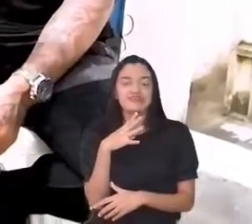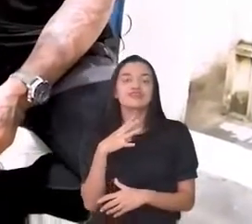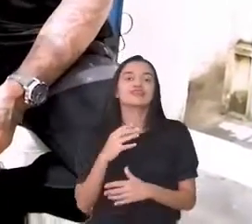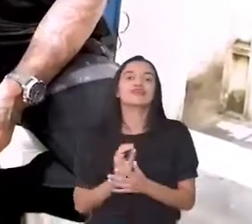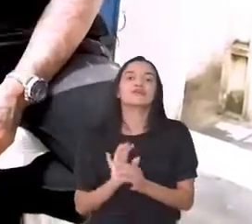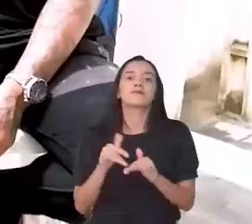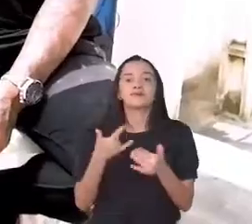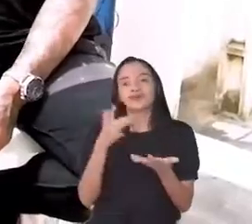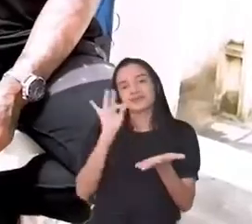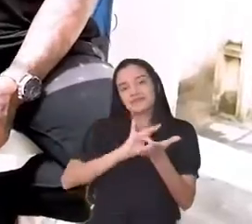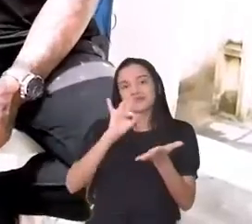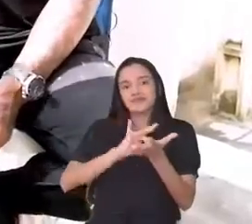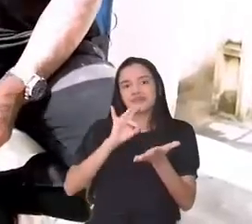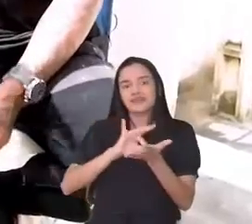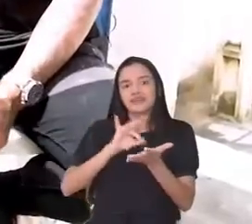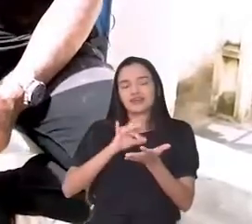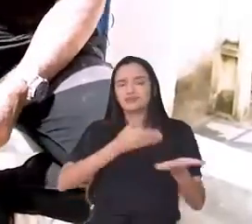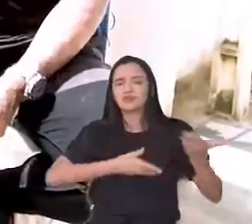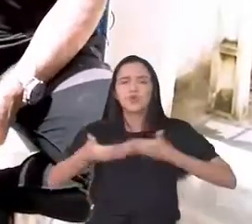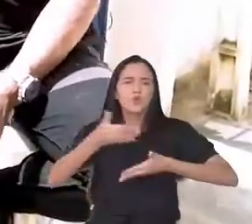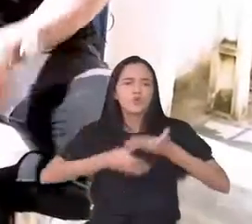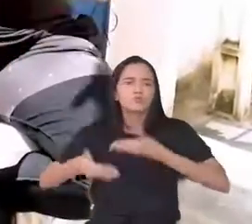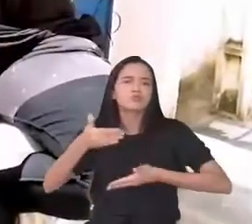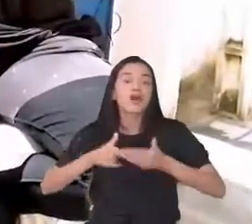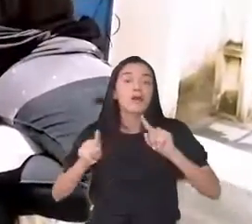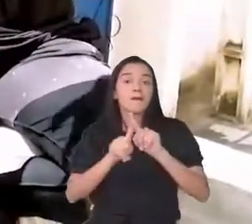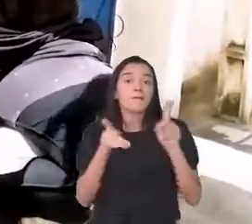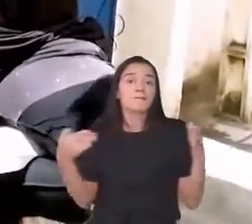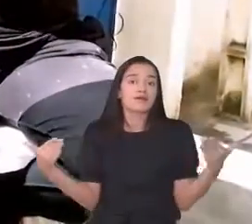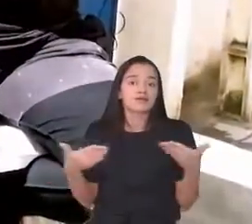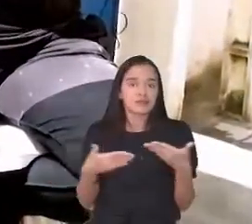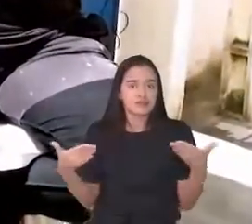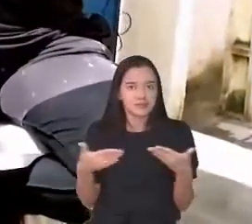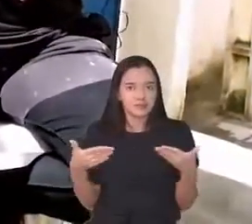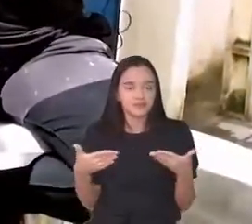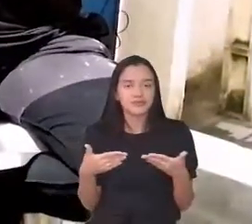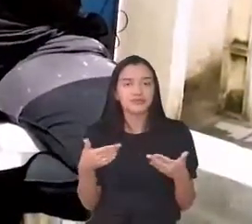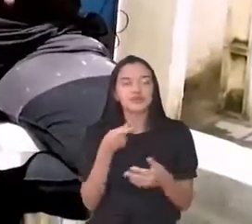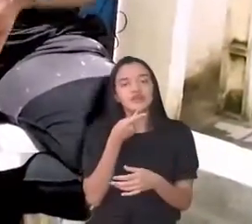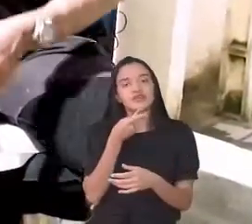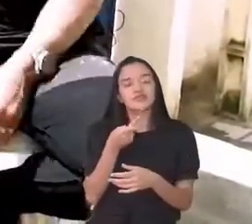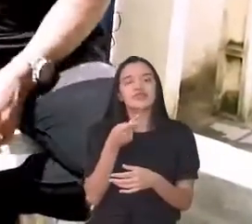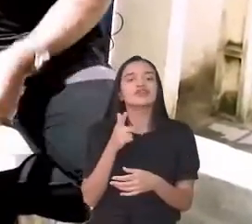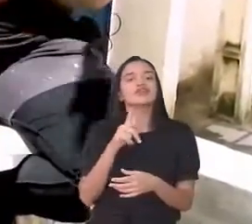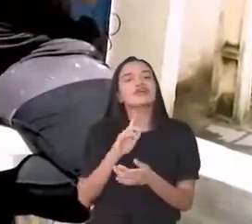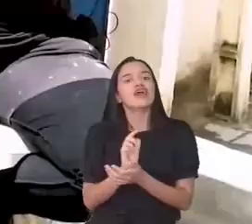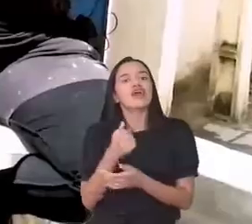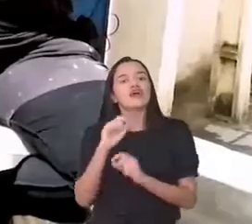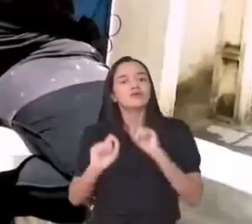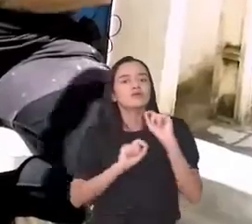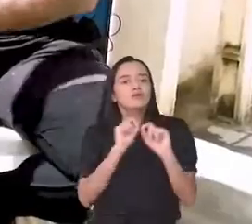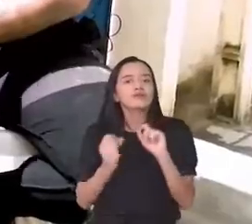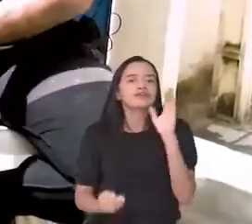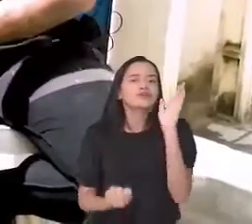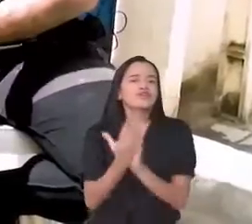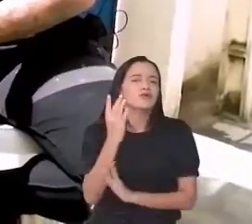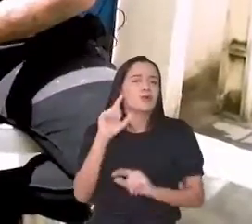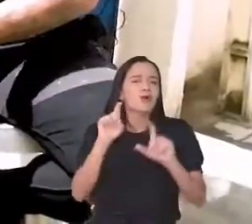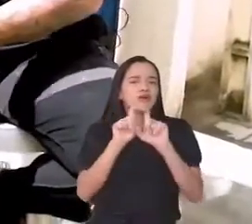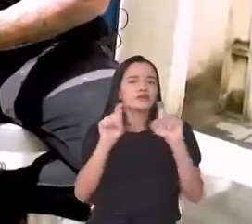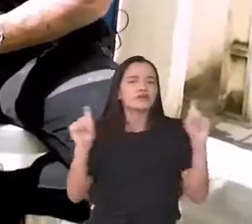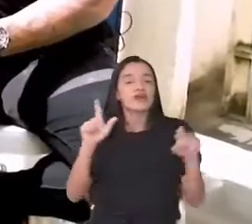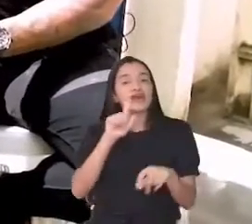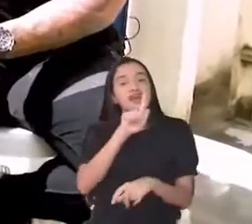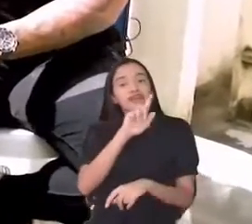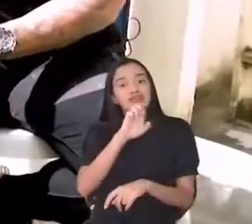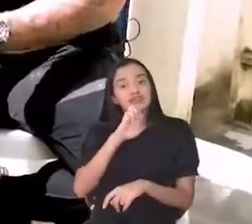repente a garotada nem associou, mas agora, falando, né, o Profeta Gentileza, ele que cunhou aquela frase, gentileza